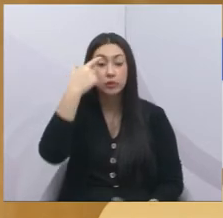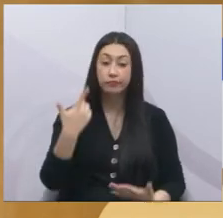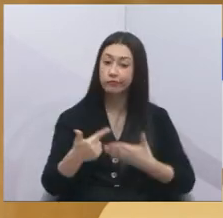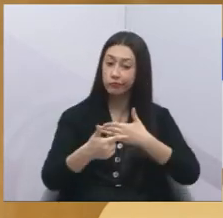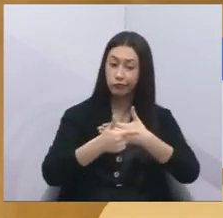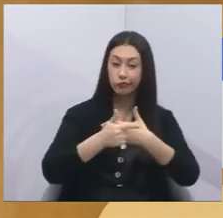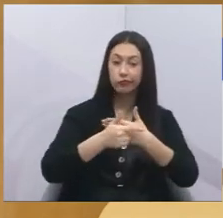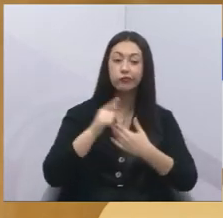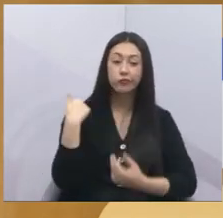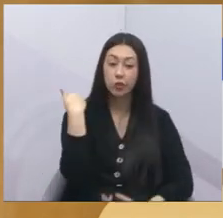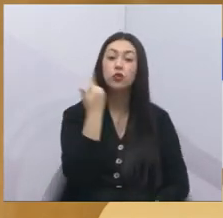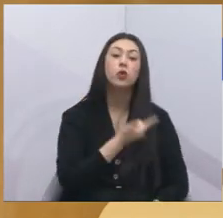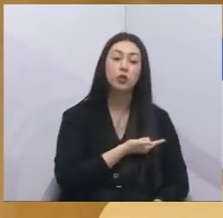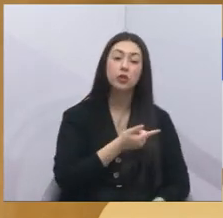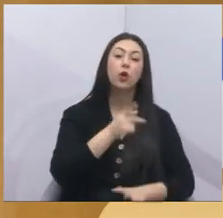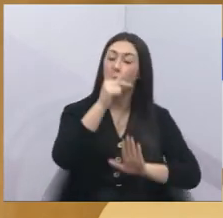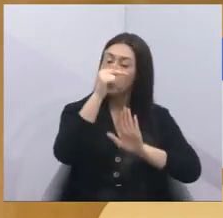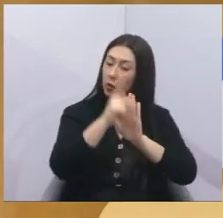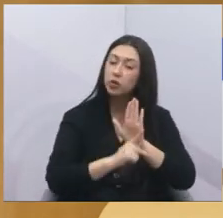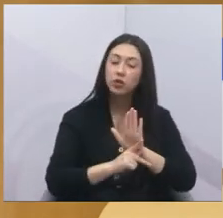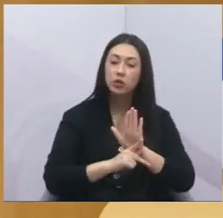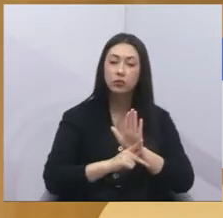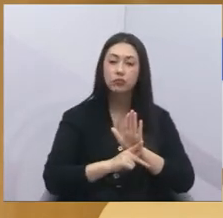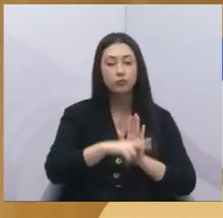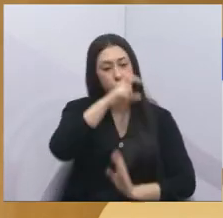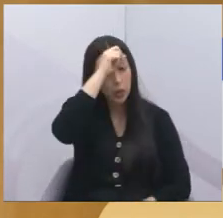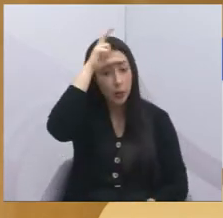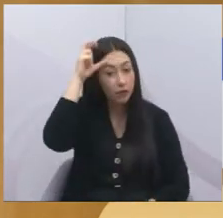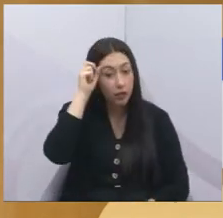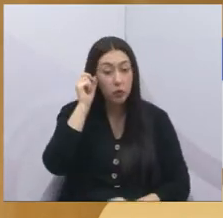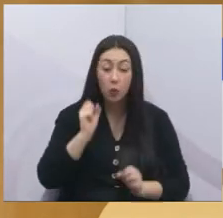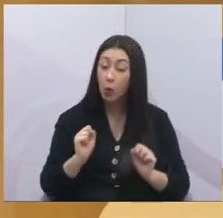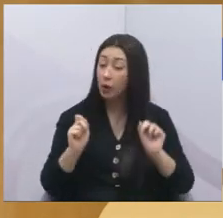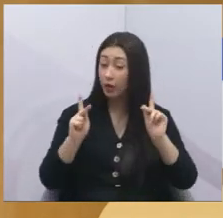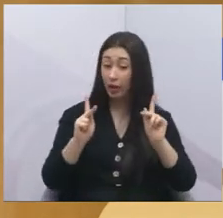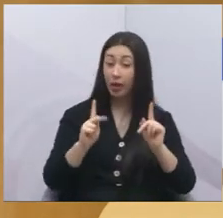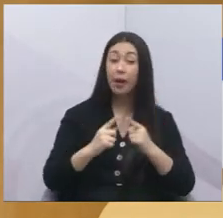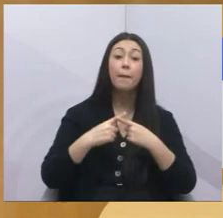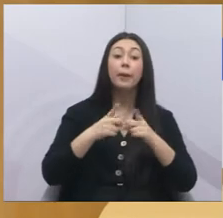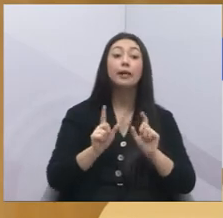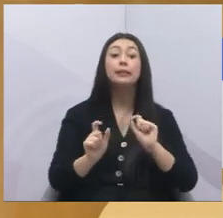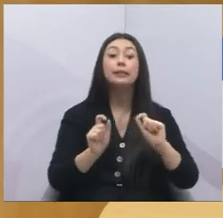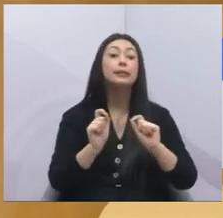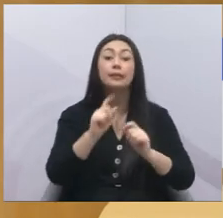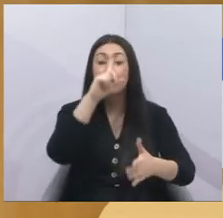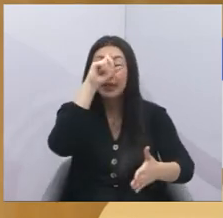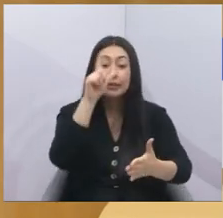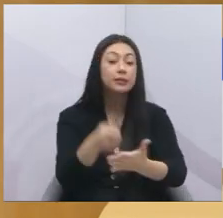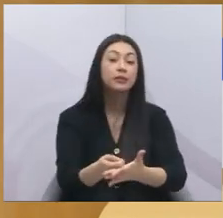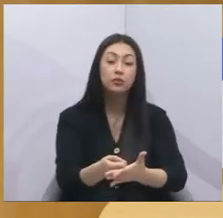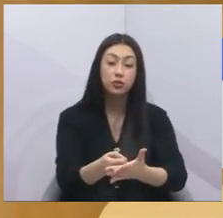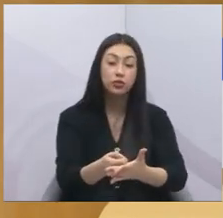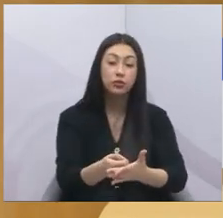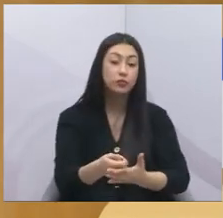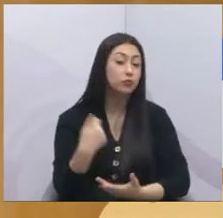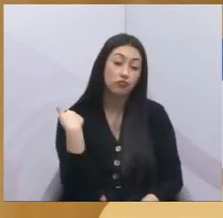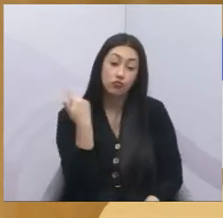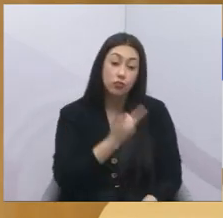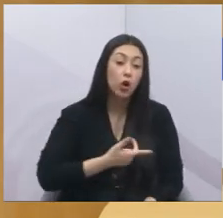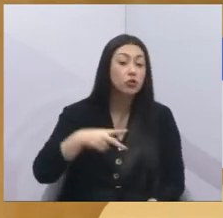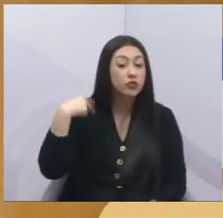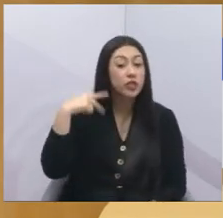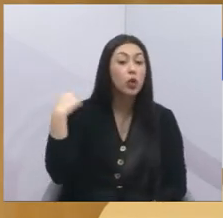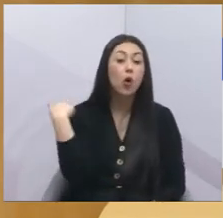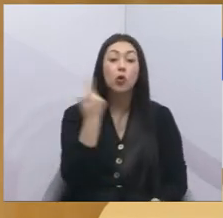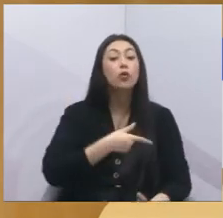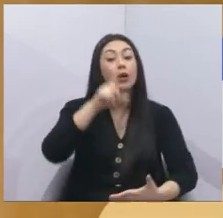nossa. O projeto do prefeito é do prefeito, mas quem bate um martelo são os vereadores, essa